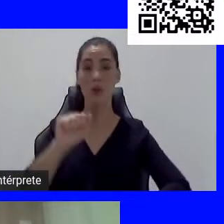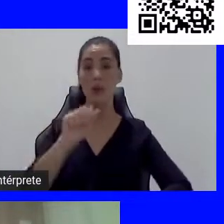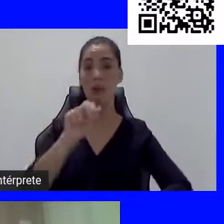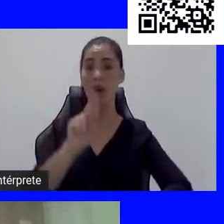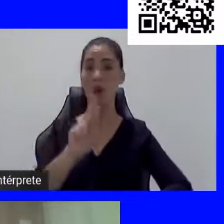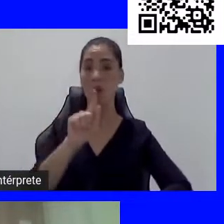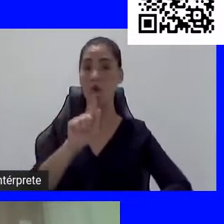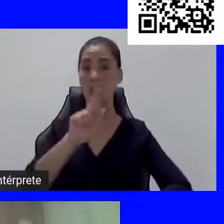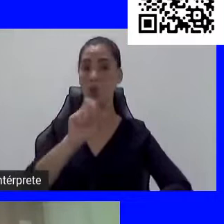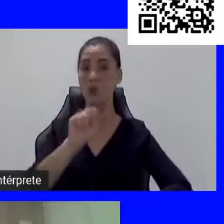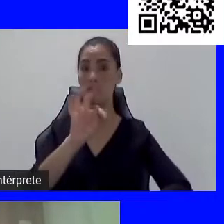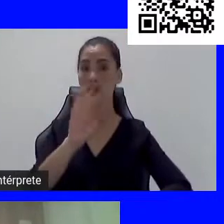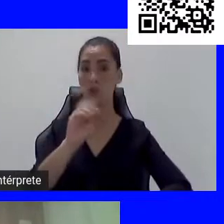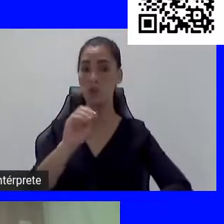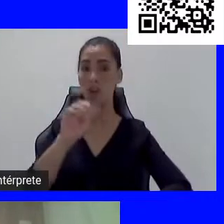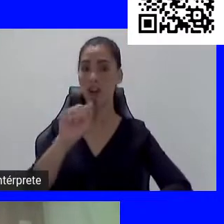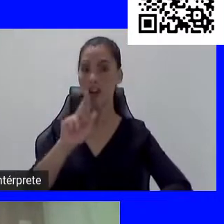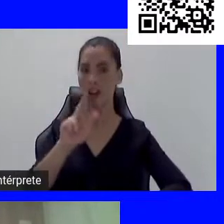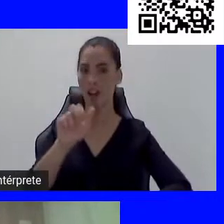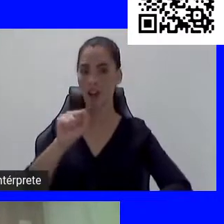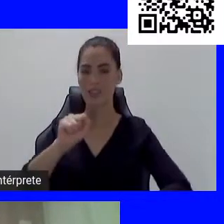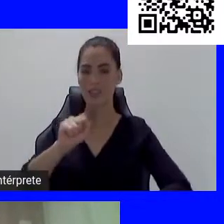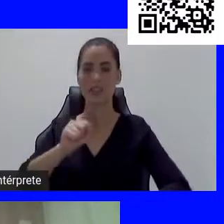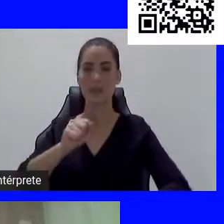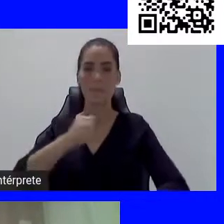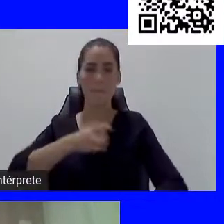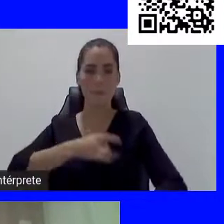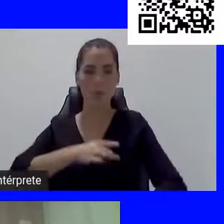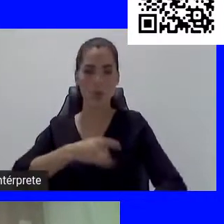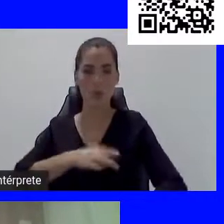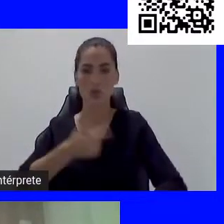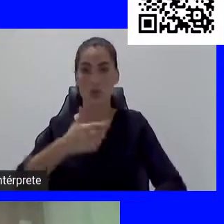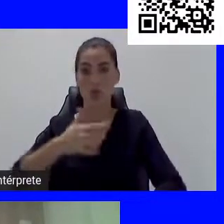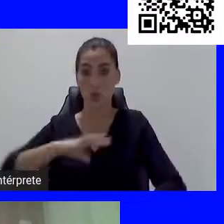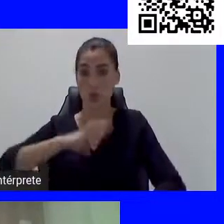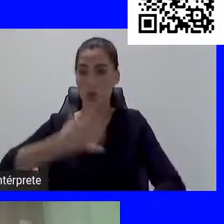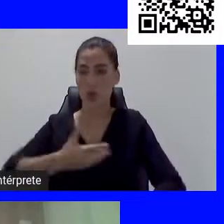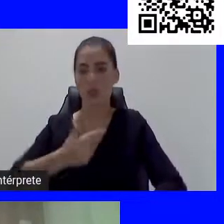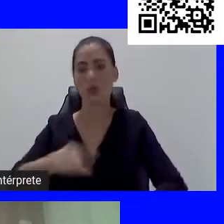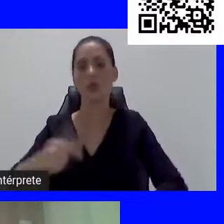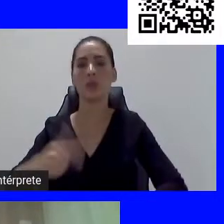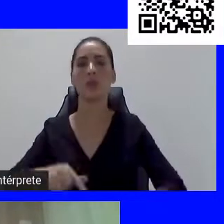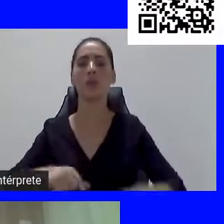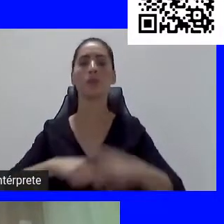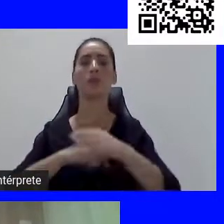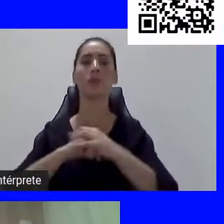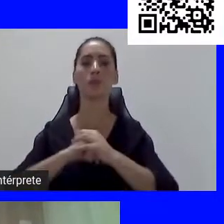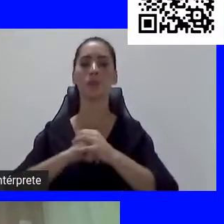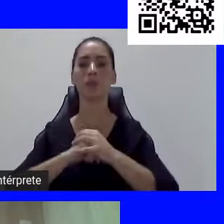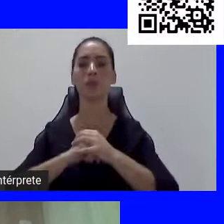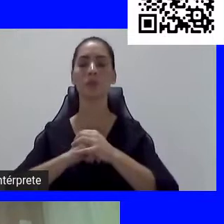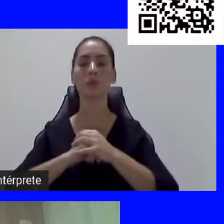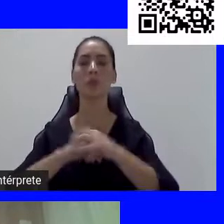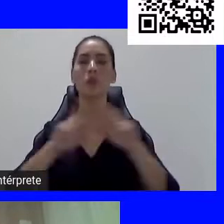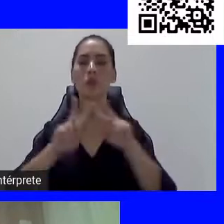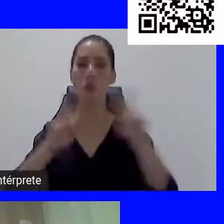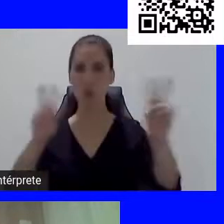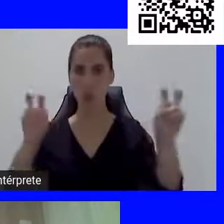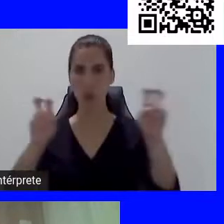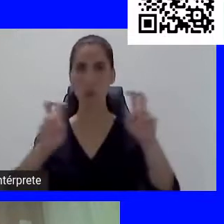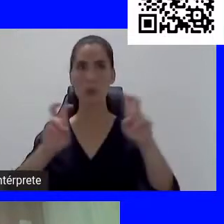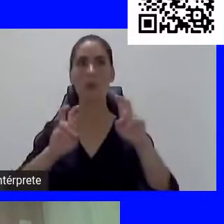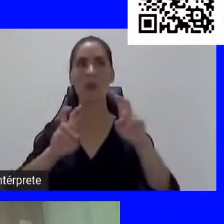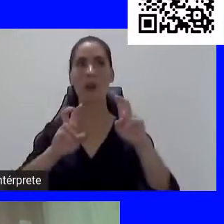adiante. Eu queria saber da senhora, a senhora ainda acredita na possibilidade de responsabilização do presidente, dos ministros